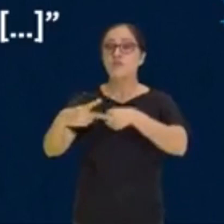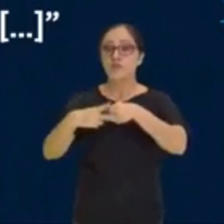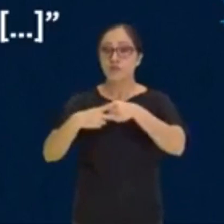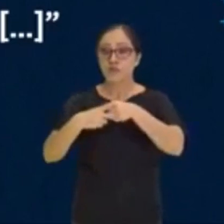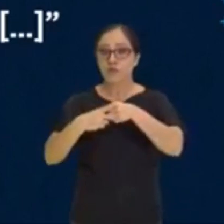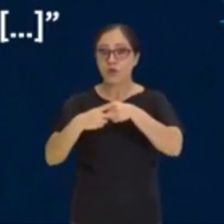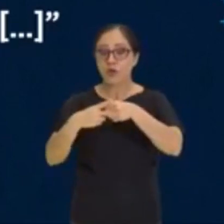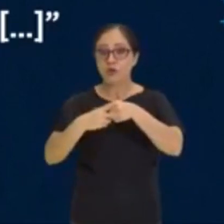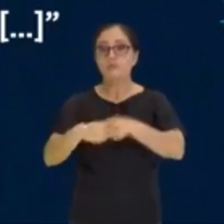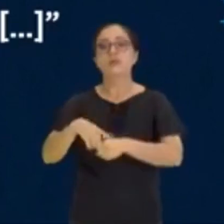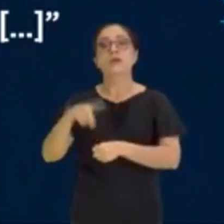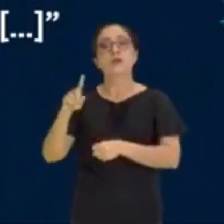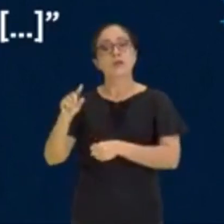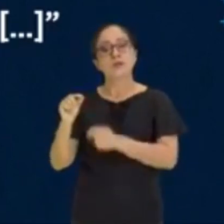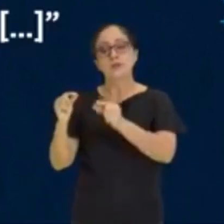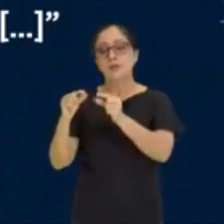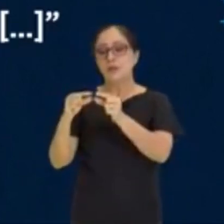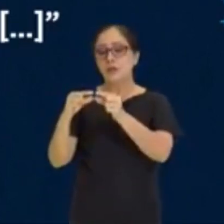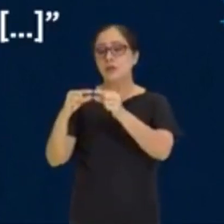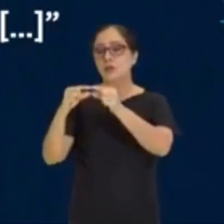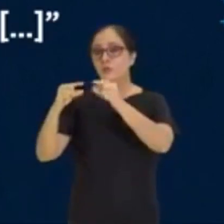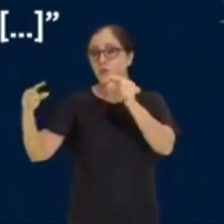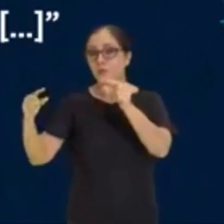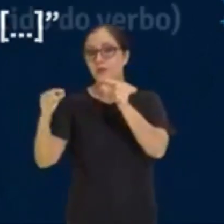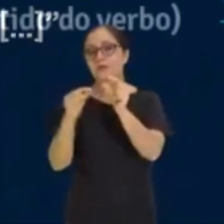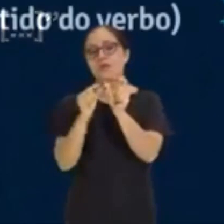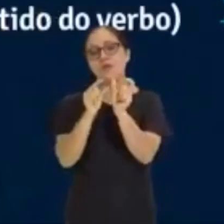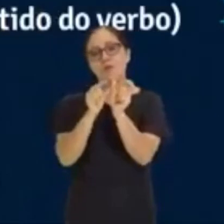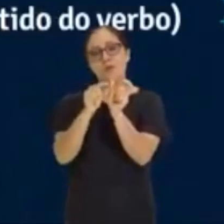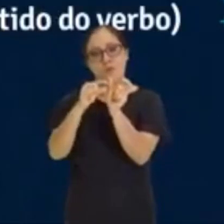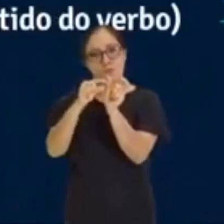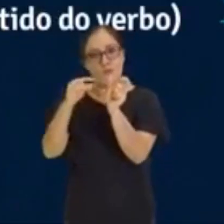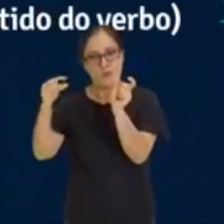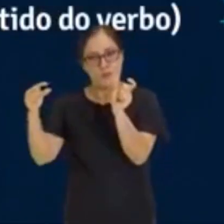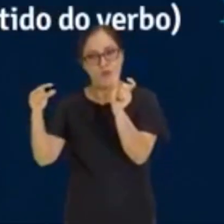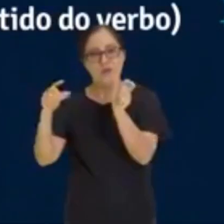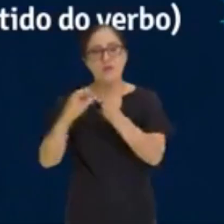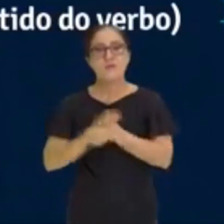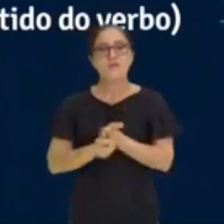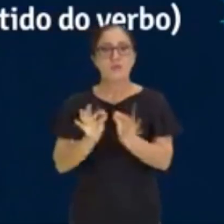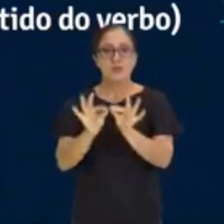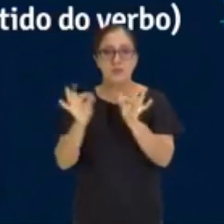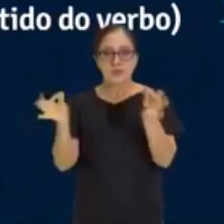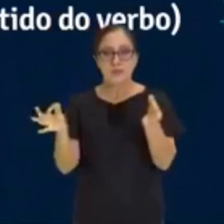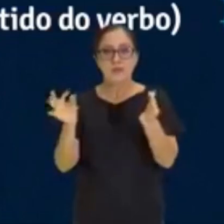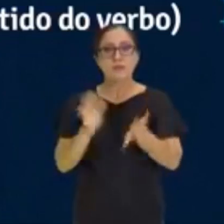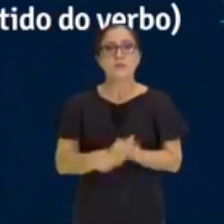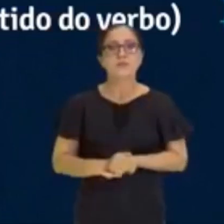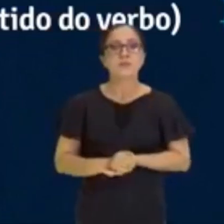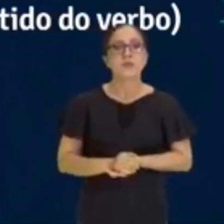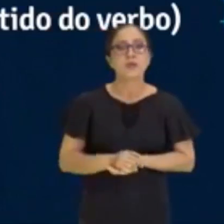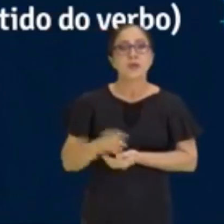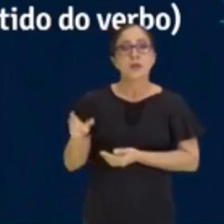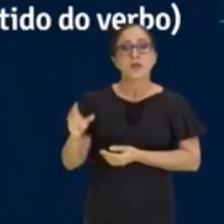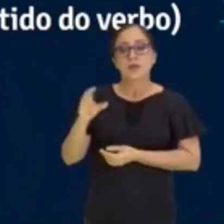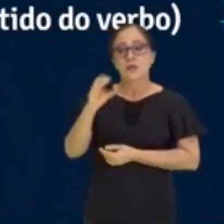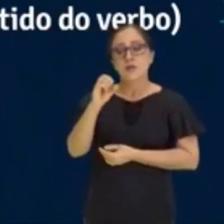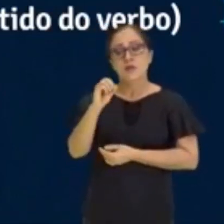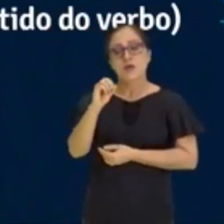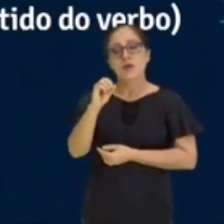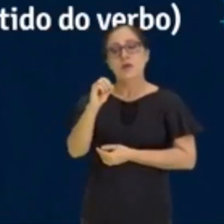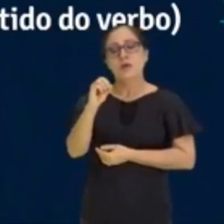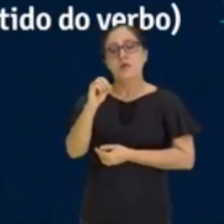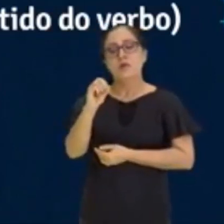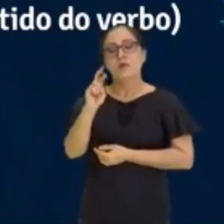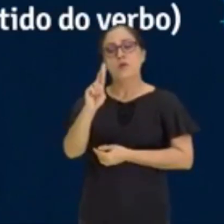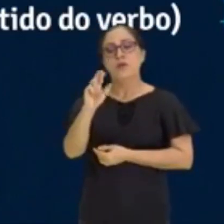tem apenas uma oração. Podemos avançar. As orações possuem um corpo,